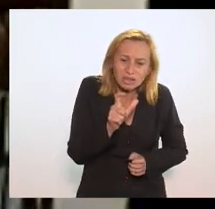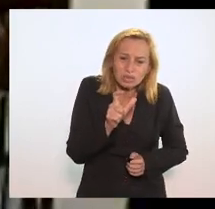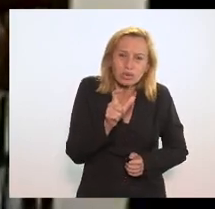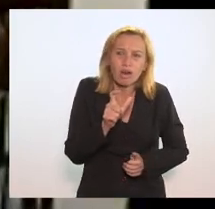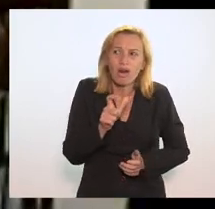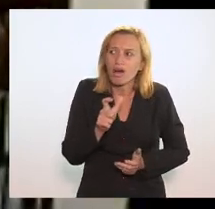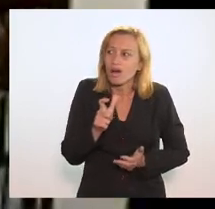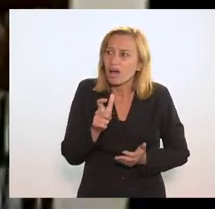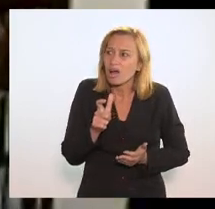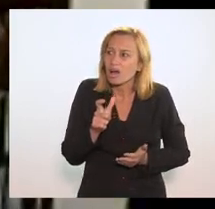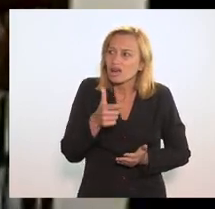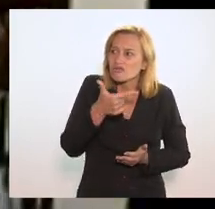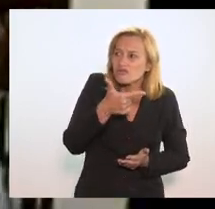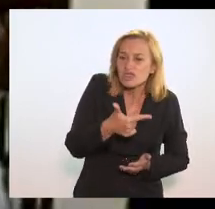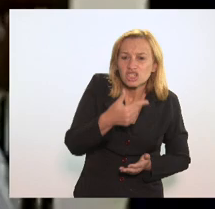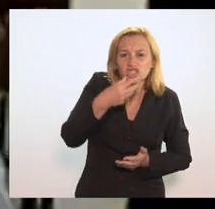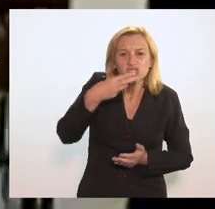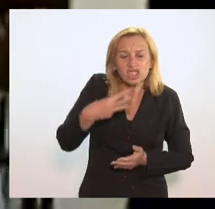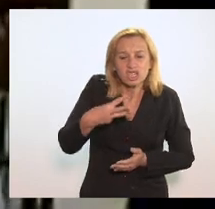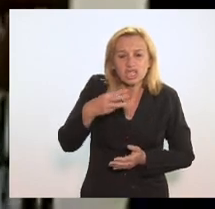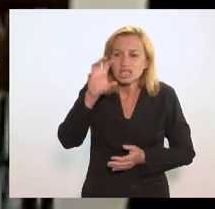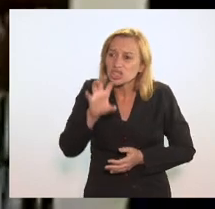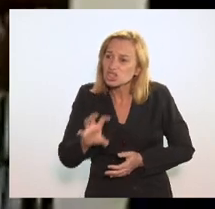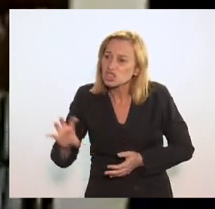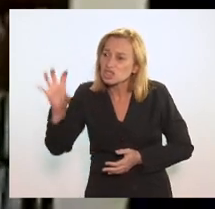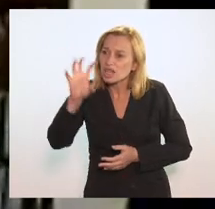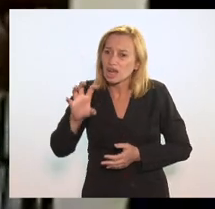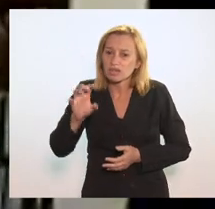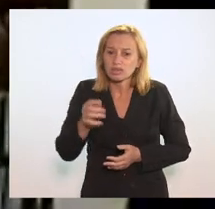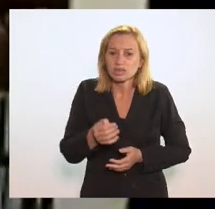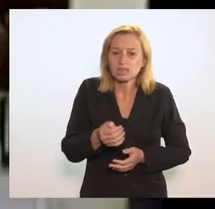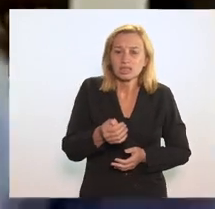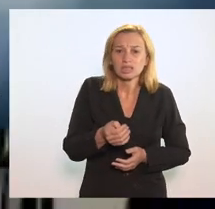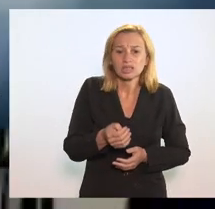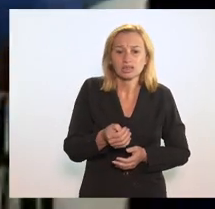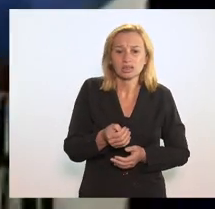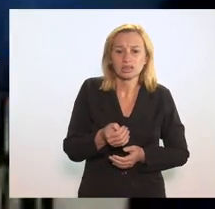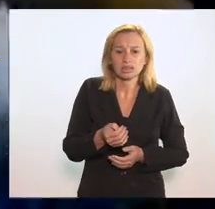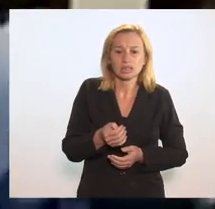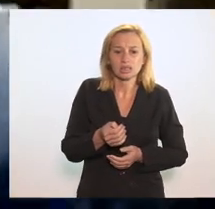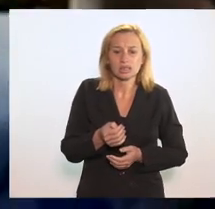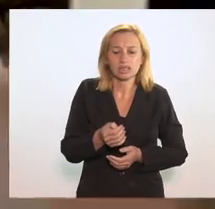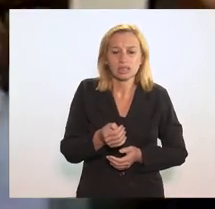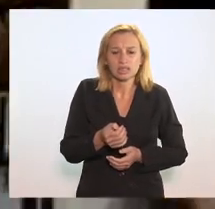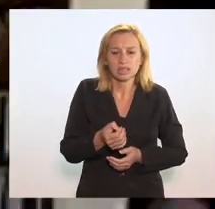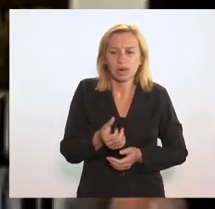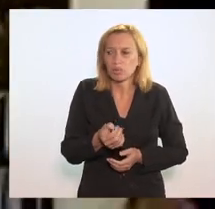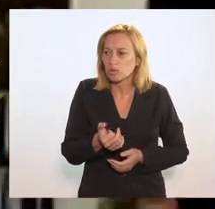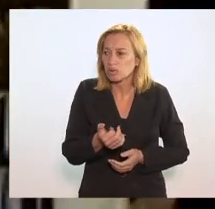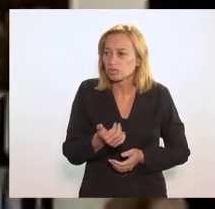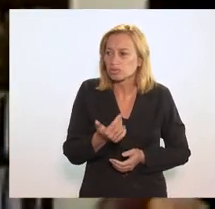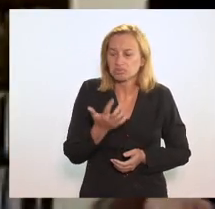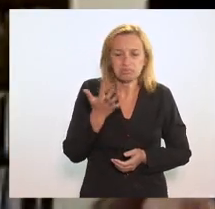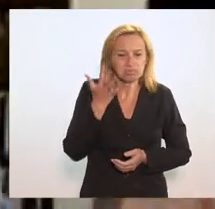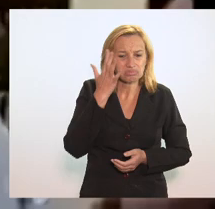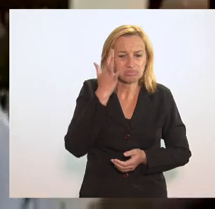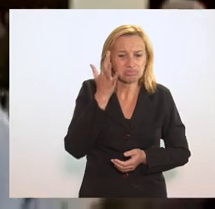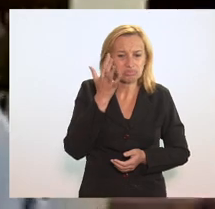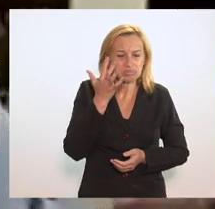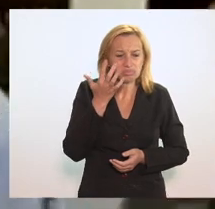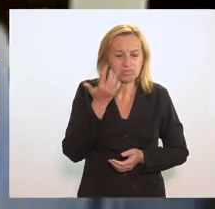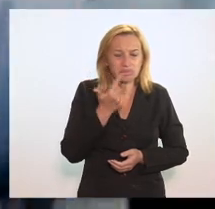para 23 estados daqui a pouco não ter a menor condição